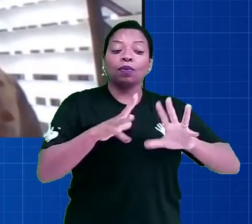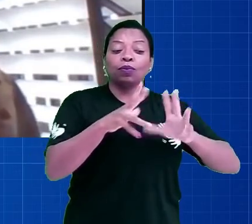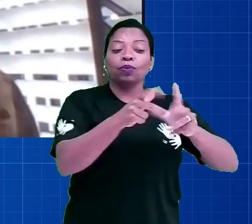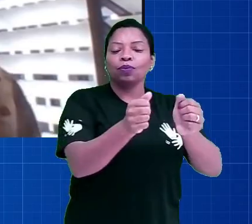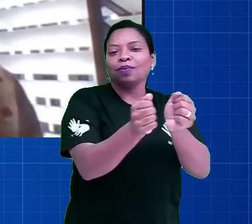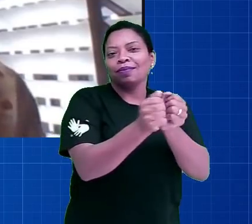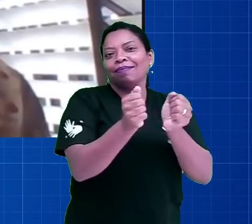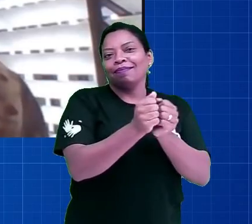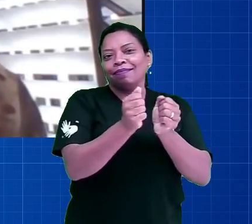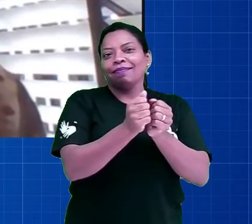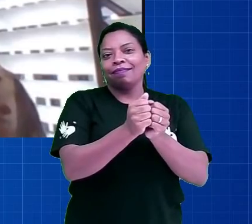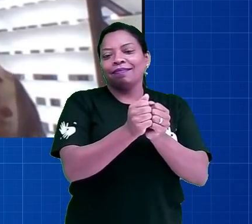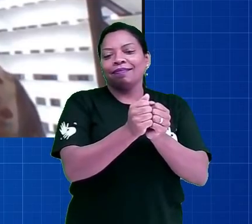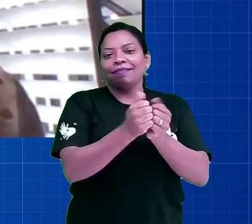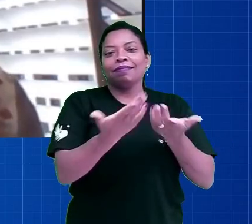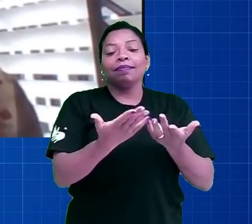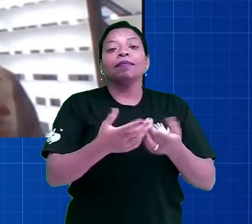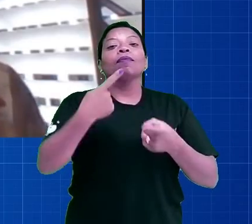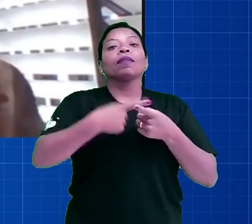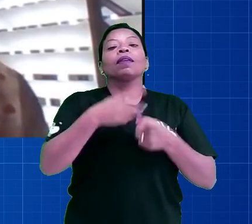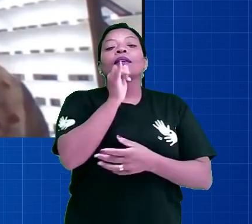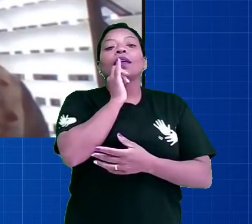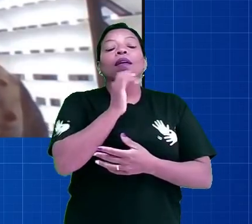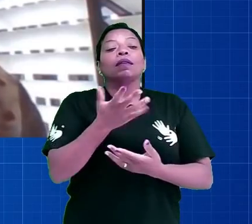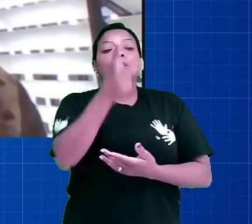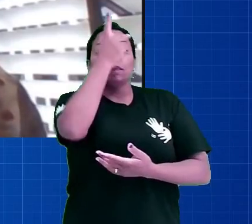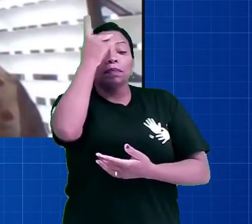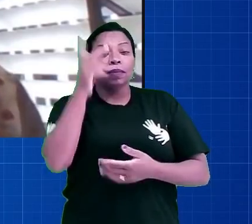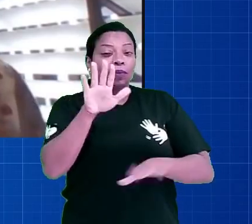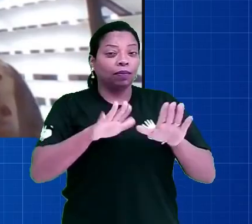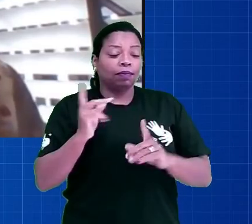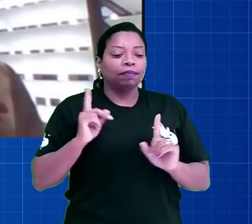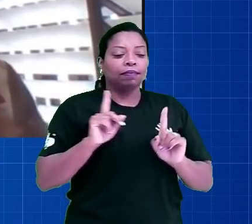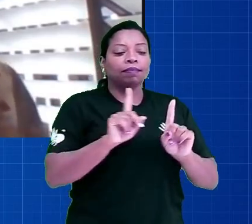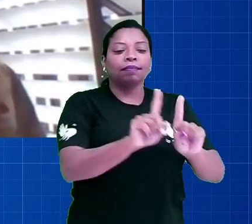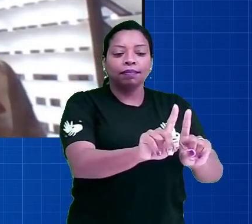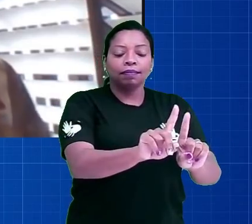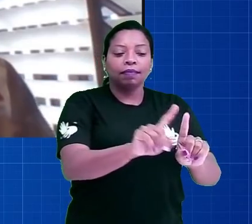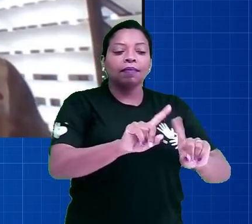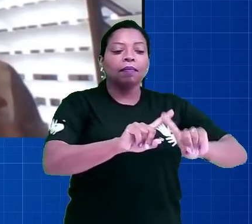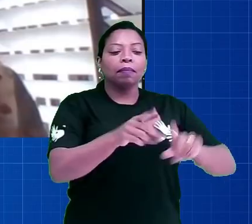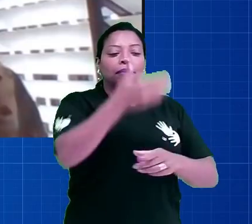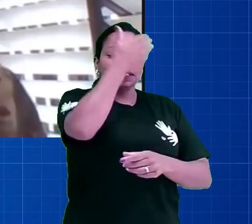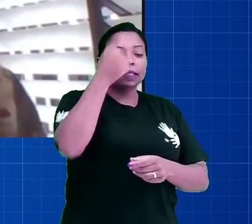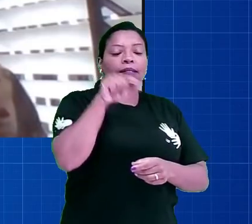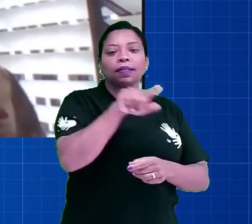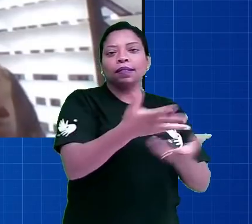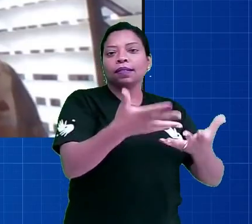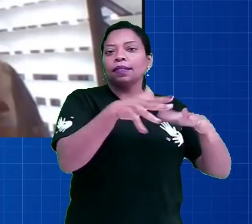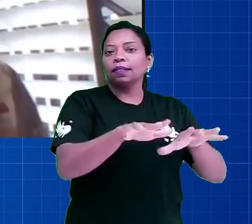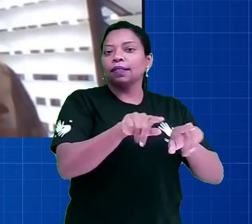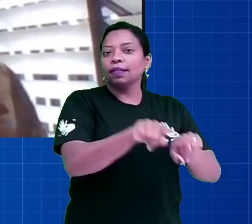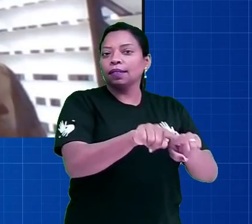têm, enfim, que são público-alvo da educação especial. Isso é muito importante reafirmar, porque a gente percebe alguns movimentos, muitas